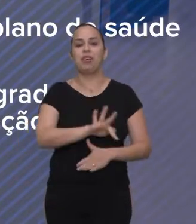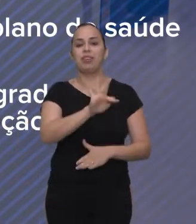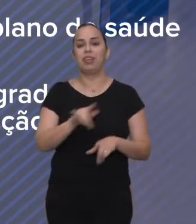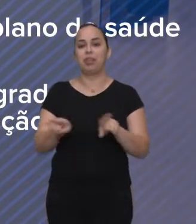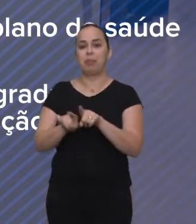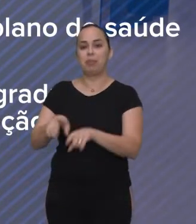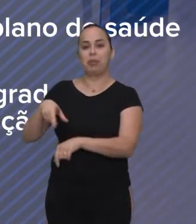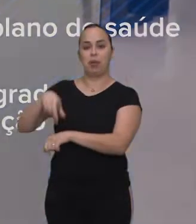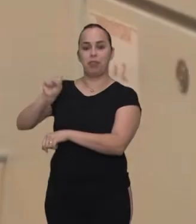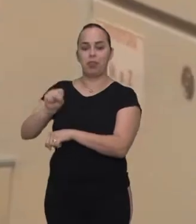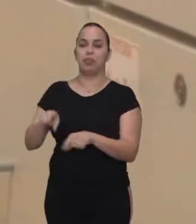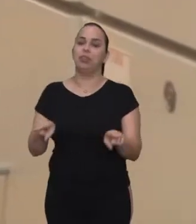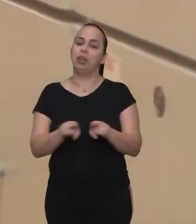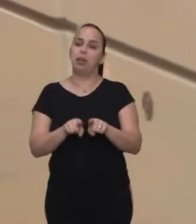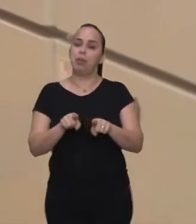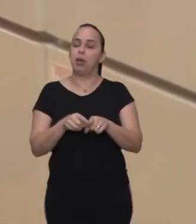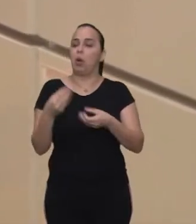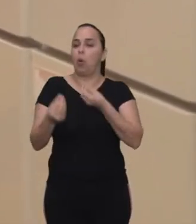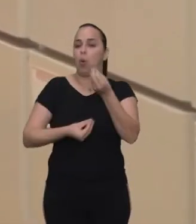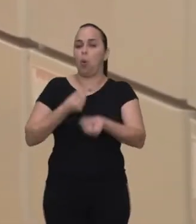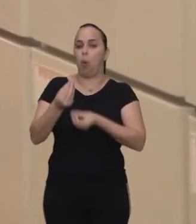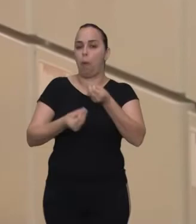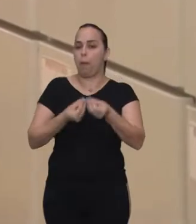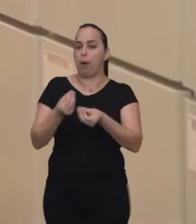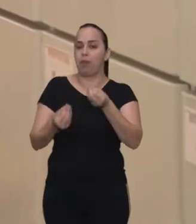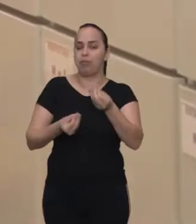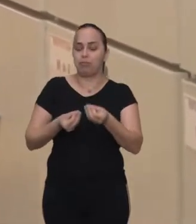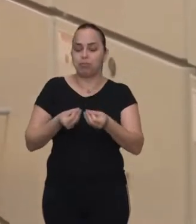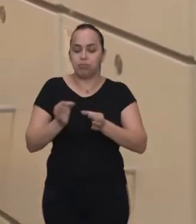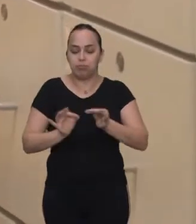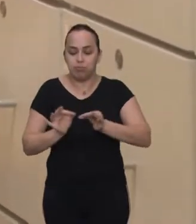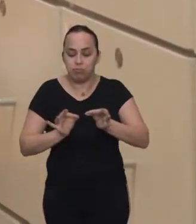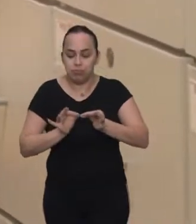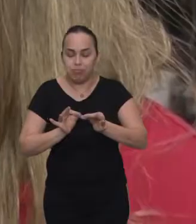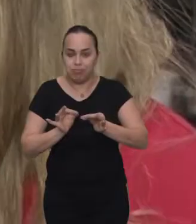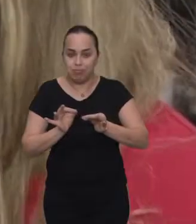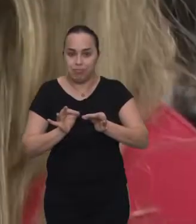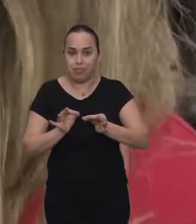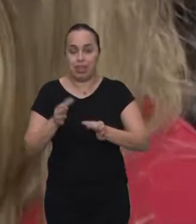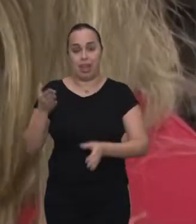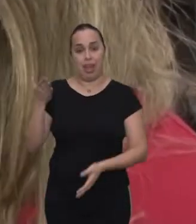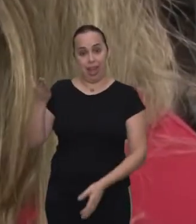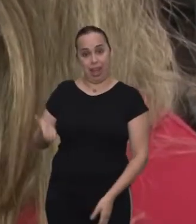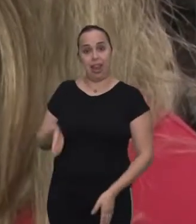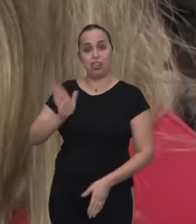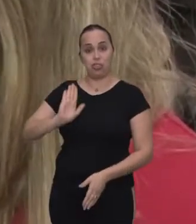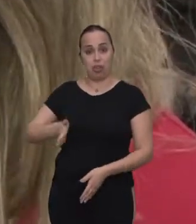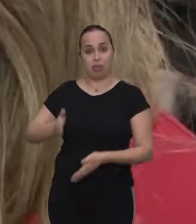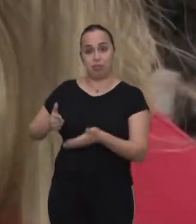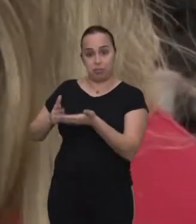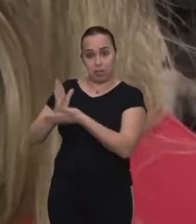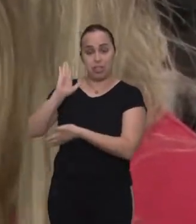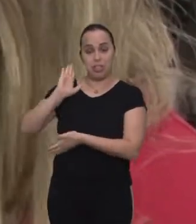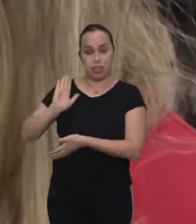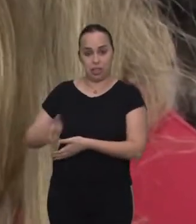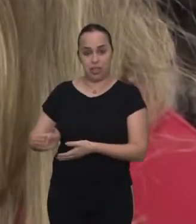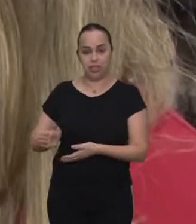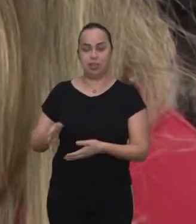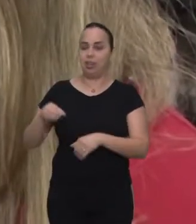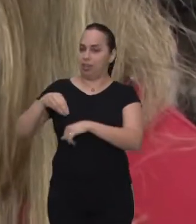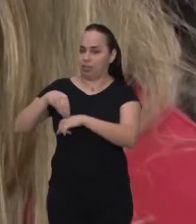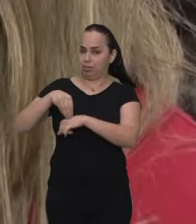graduação e pós-graduação e para ajudar na preparação de quem se interessou a massa que já foi aprovada em um concurso